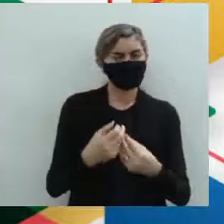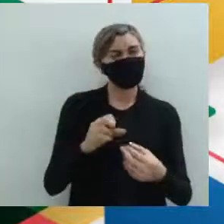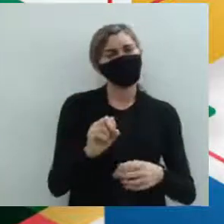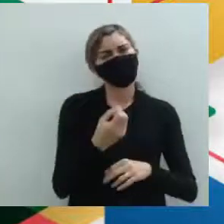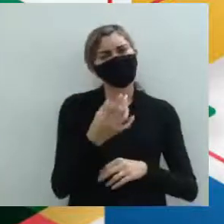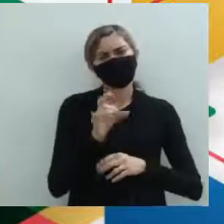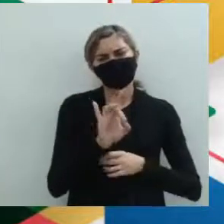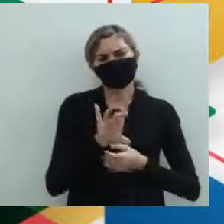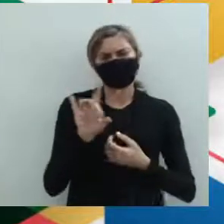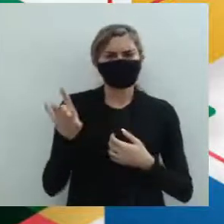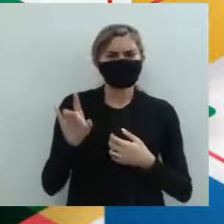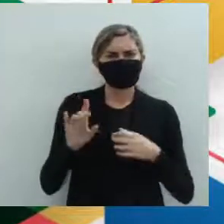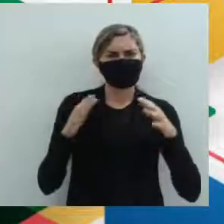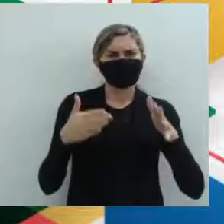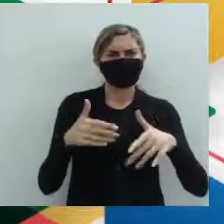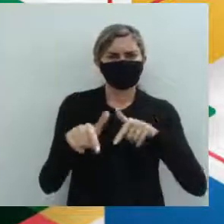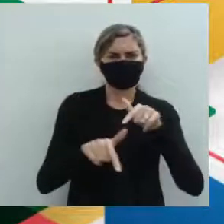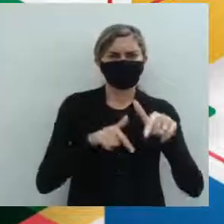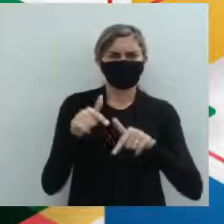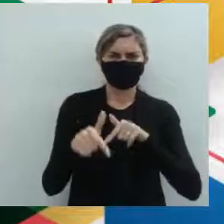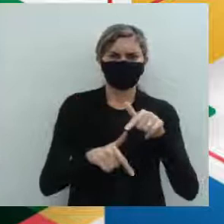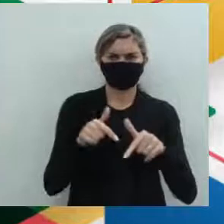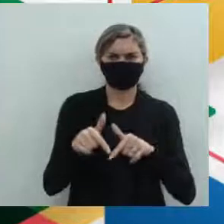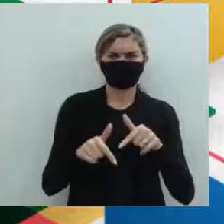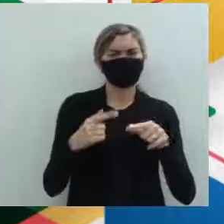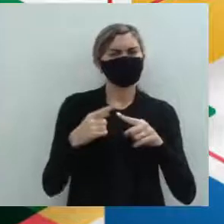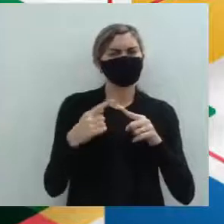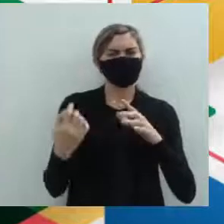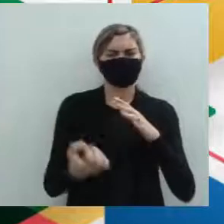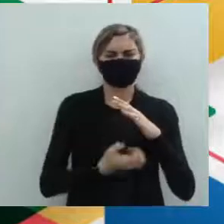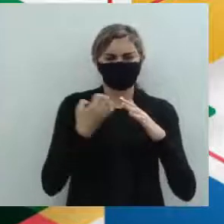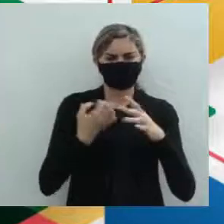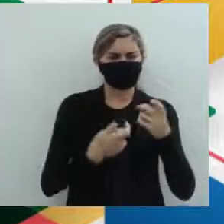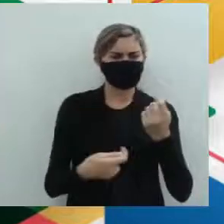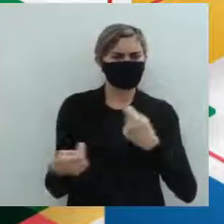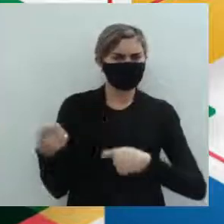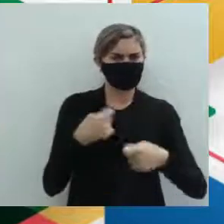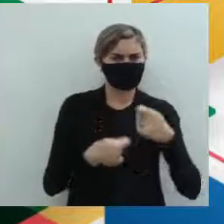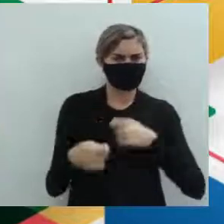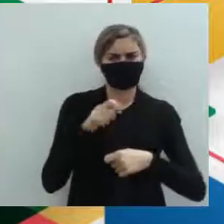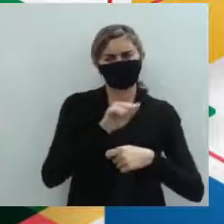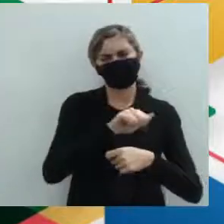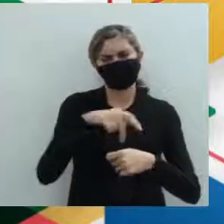é somente para os trabalhadores? Porque as empresas que administram